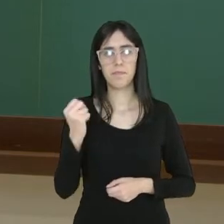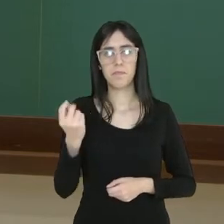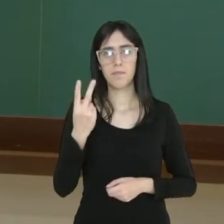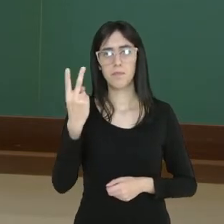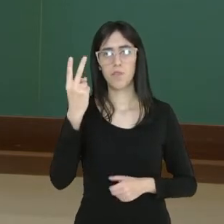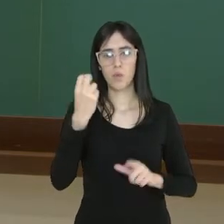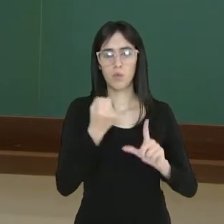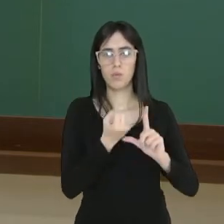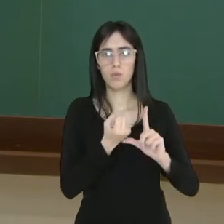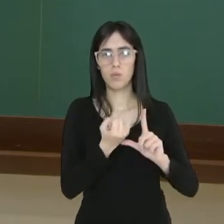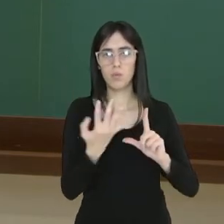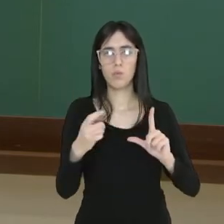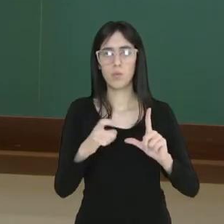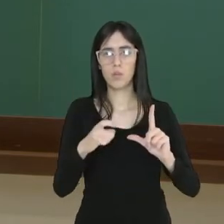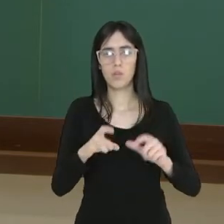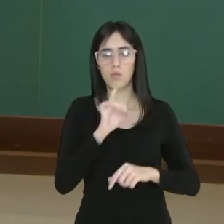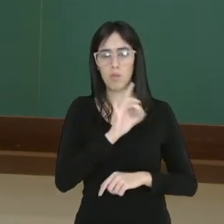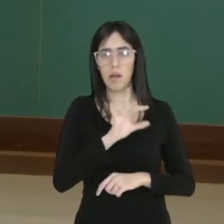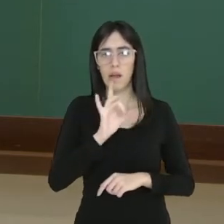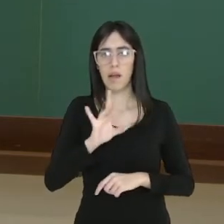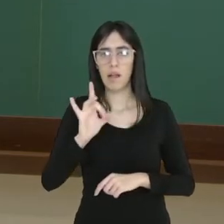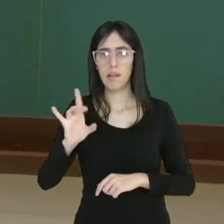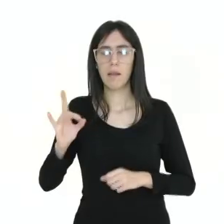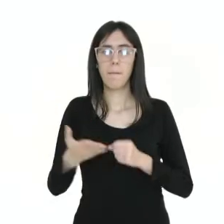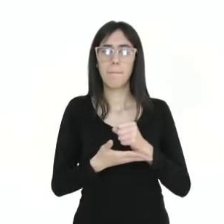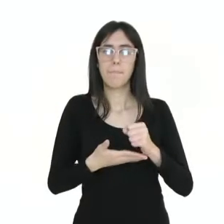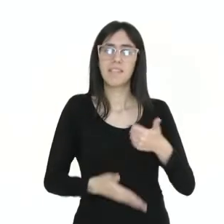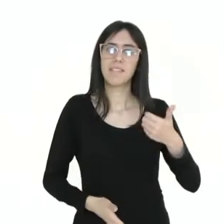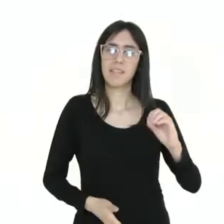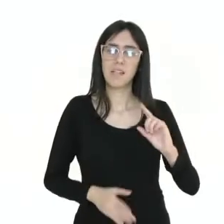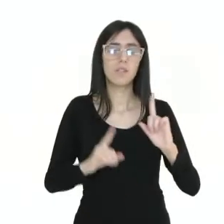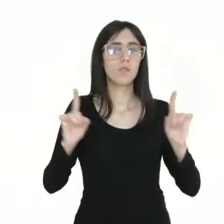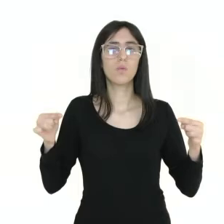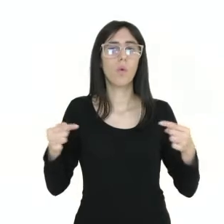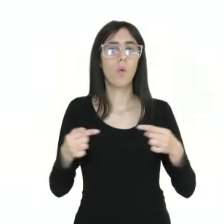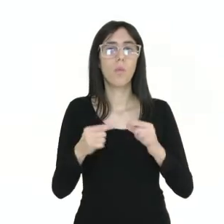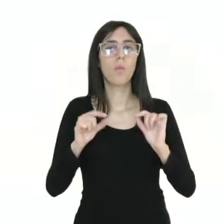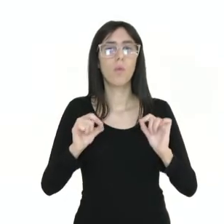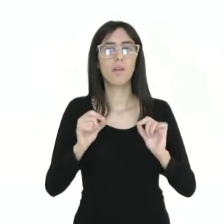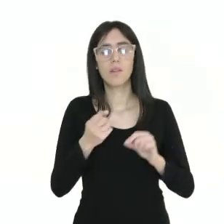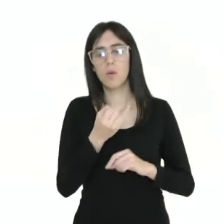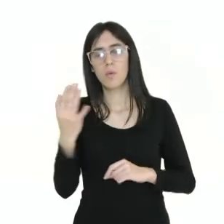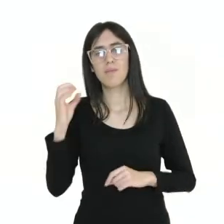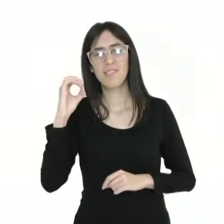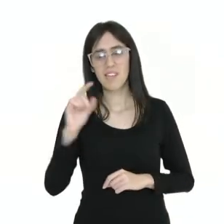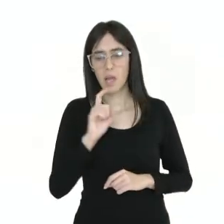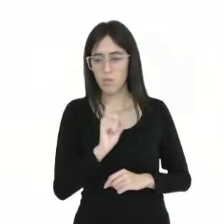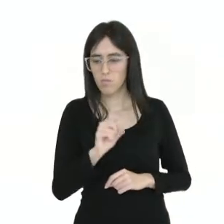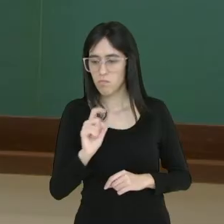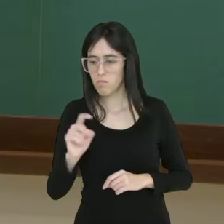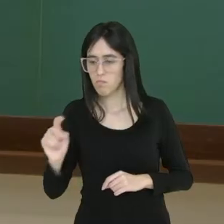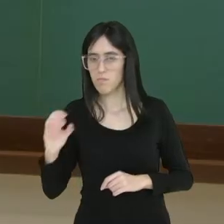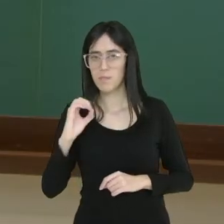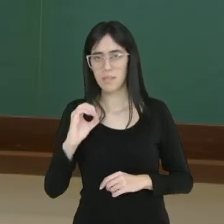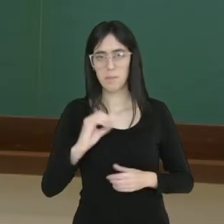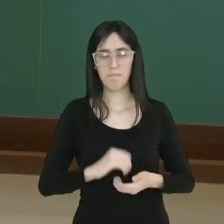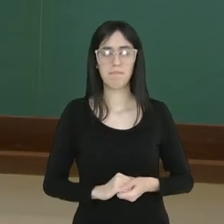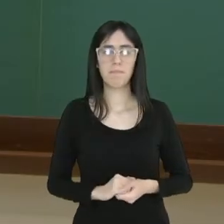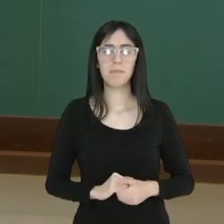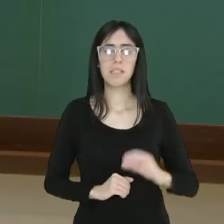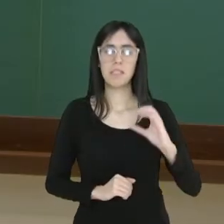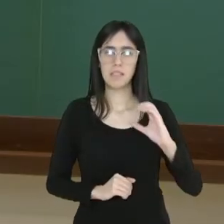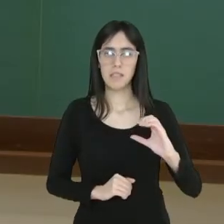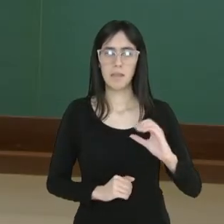pessoal? O valor de cada logaritmo na base 10 corresponde à quantidade de zeros do logaritmando. Letra